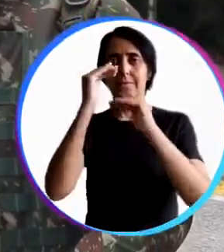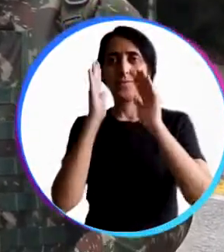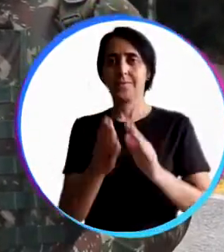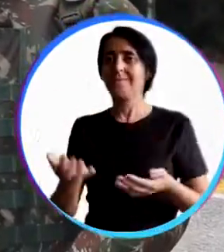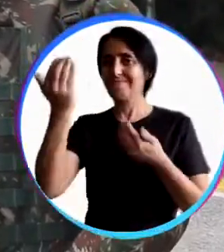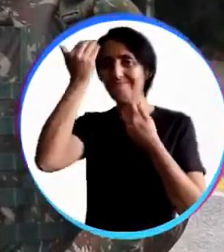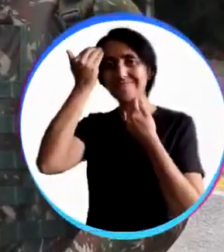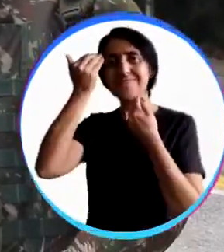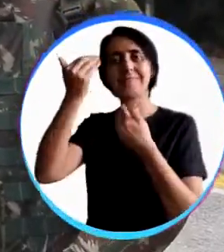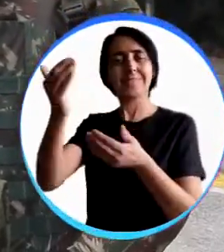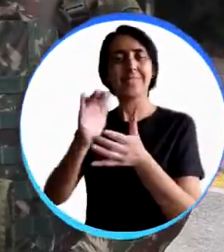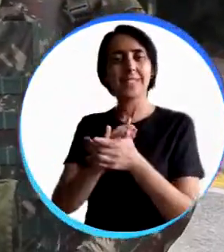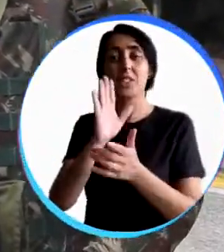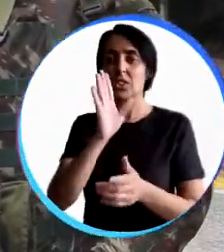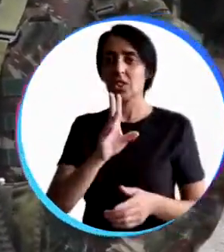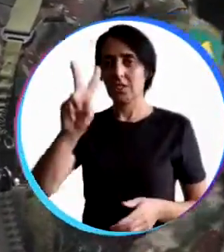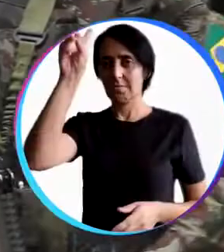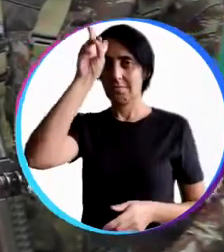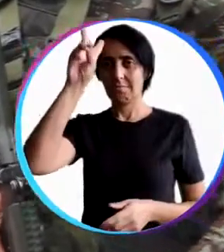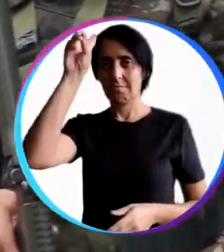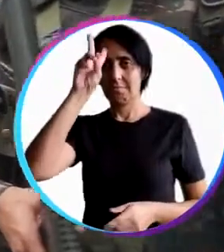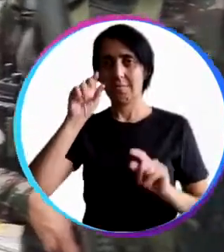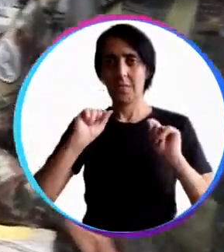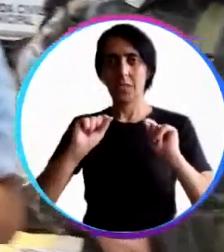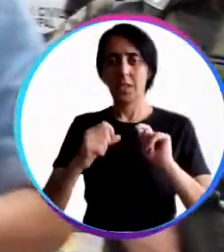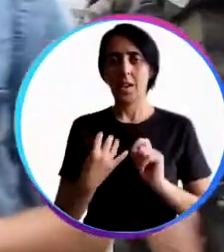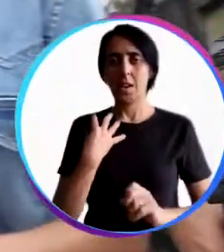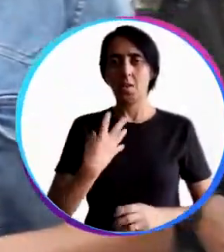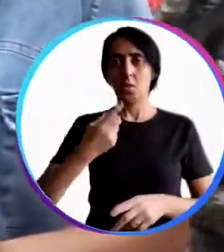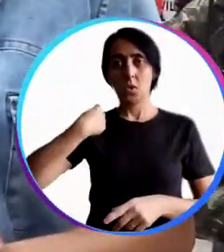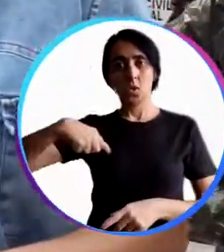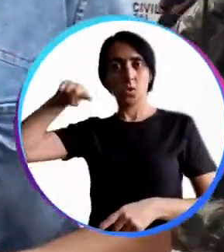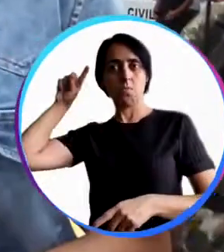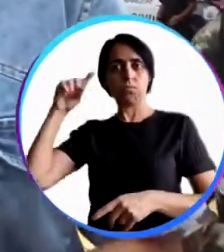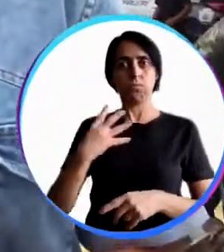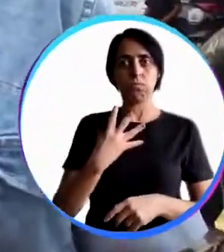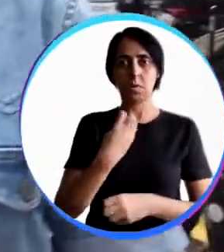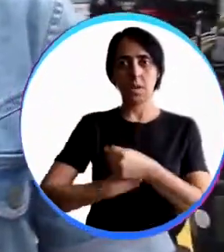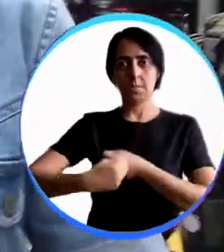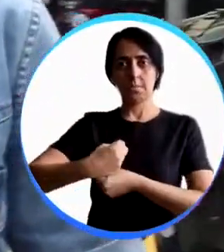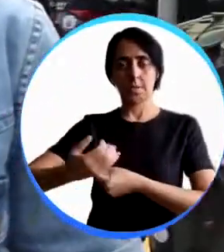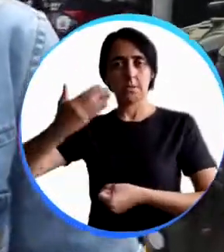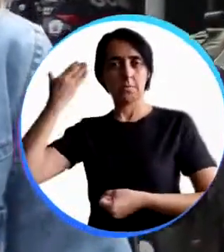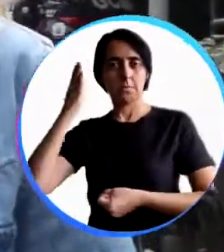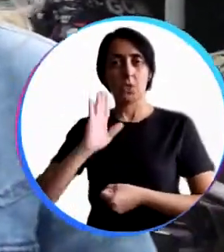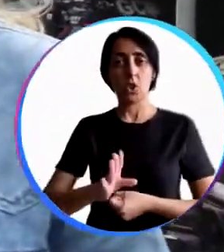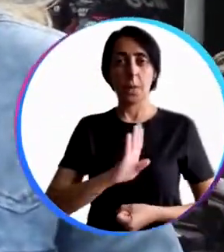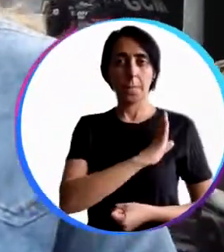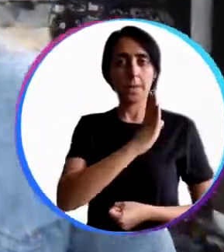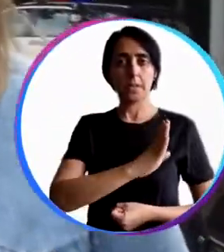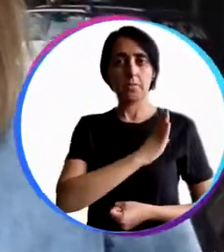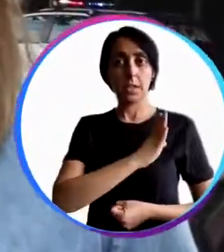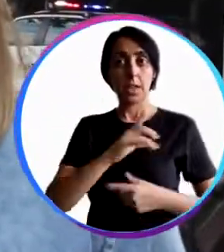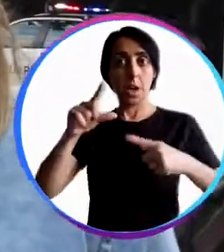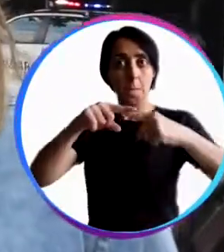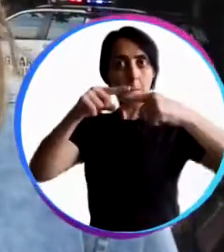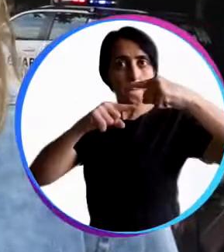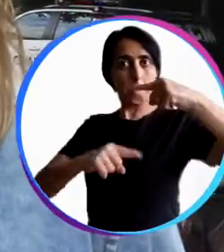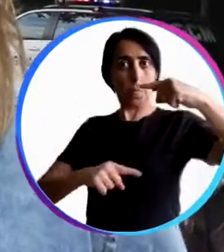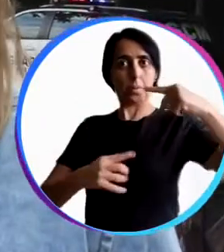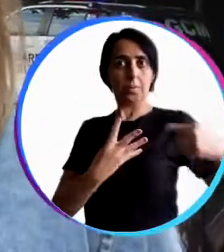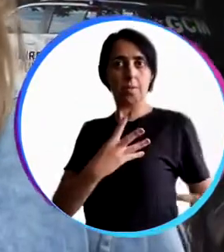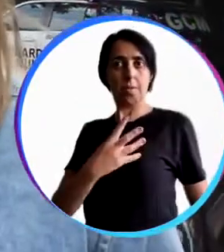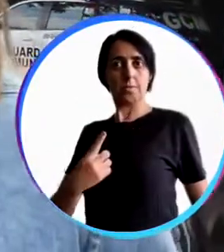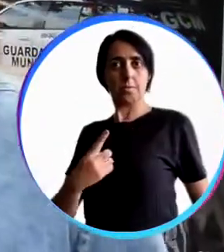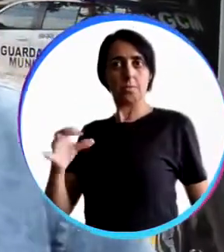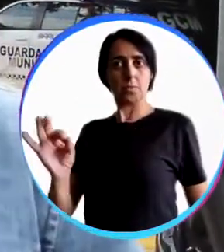a ganhar. Excelente, muito obrigada. Vale lembrar que nos últimos 4 anos, Barueri registrou uma queda de